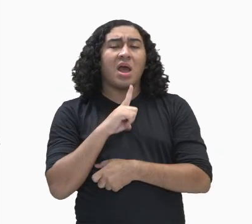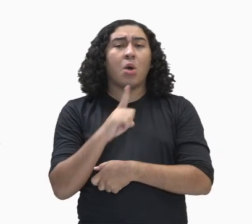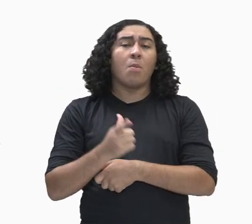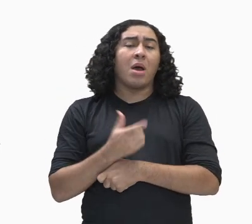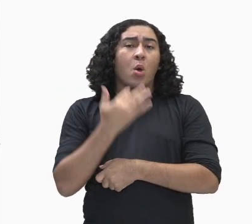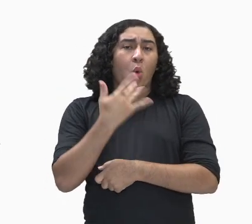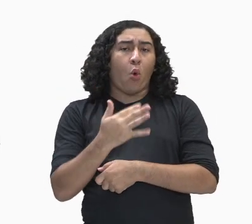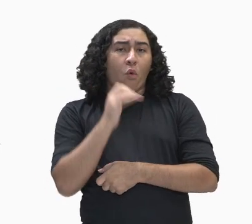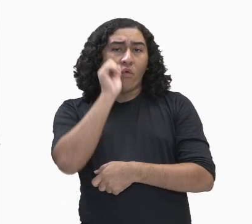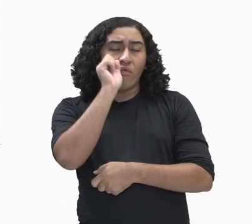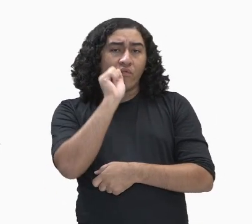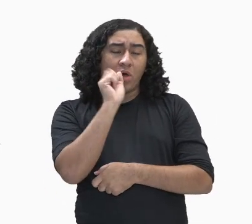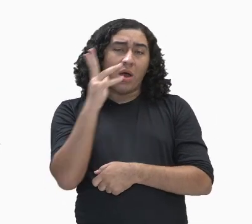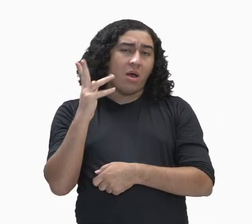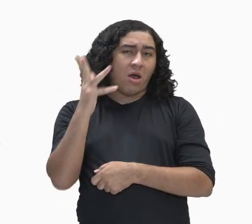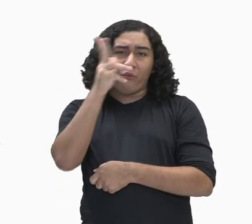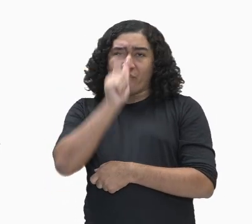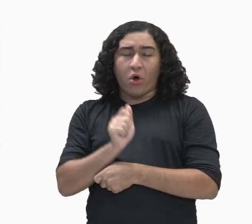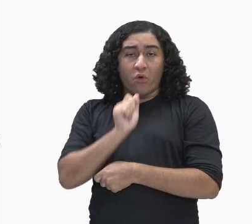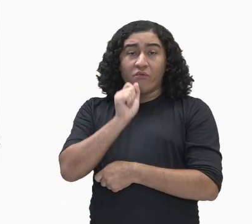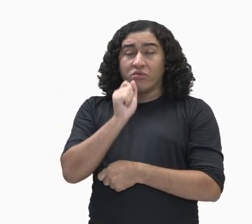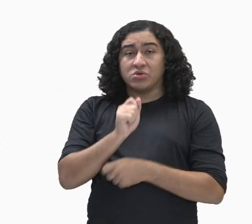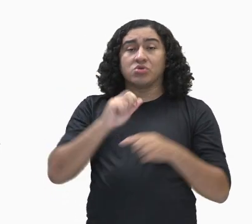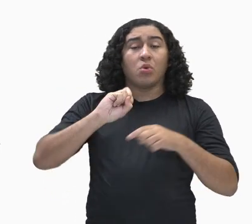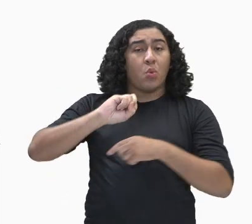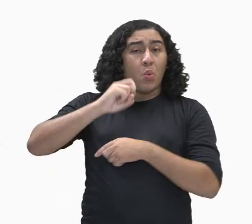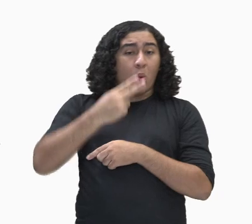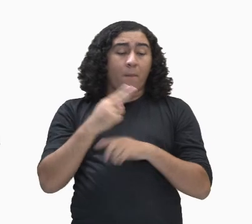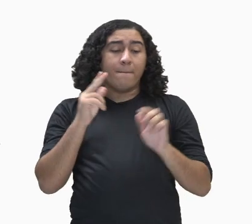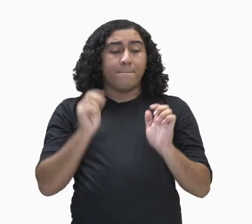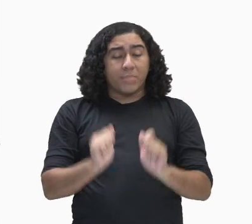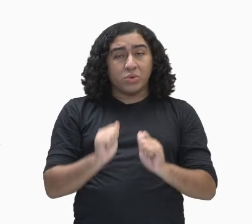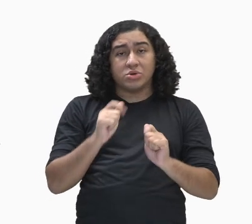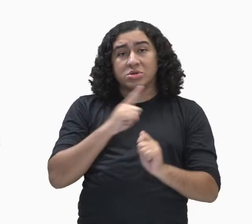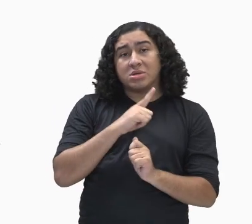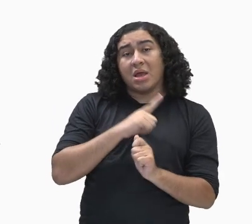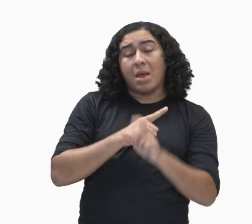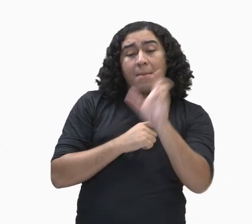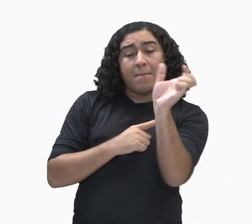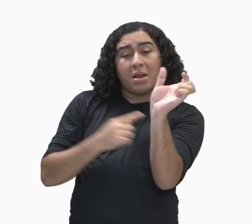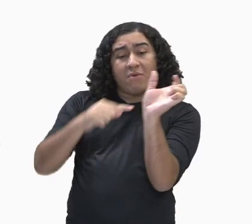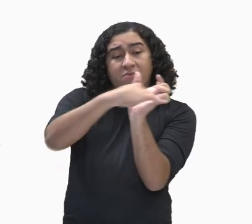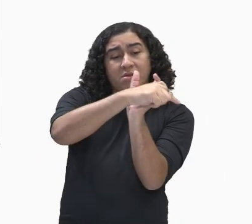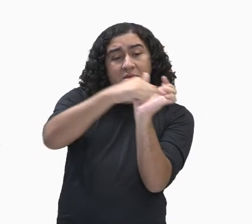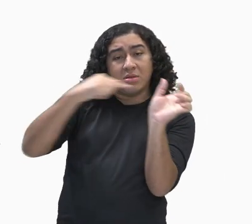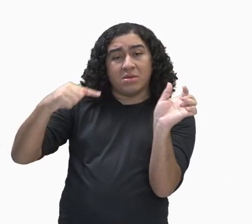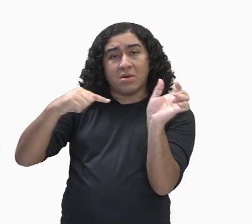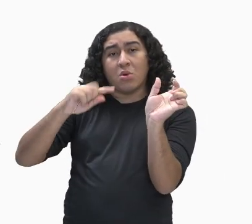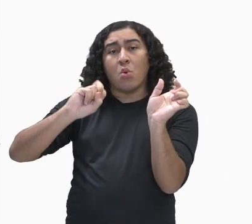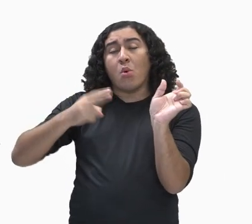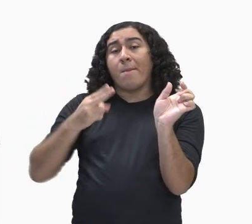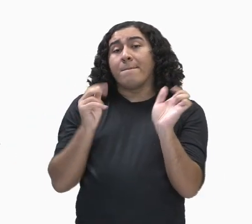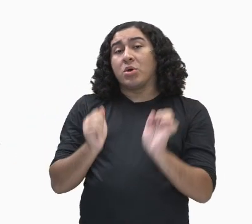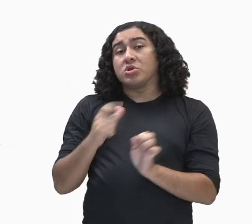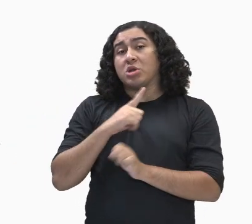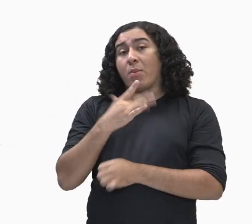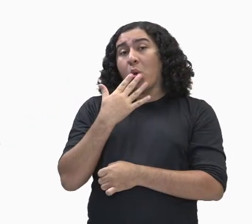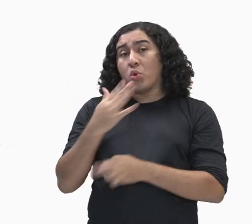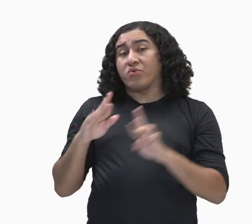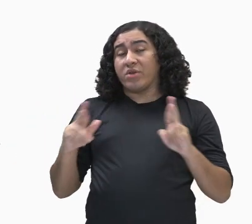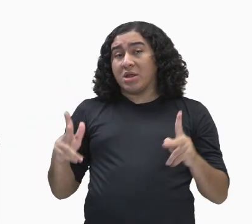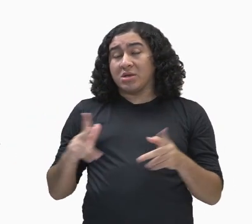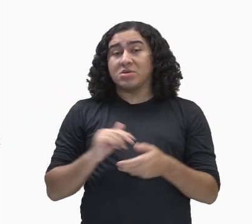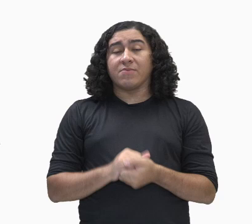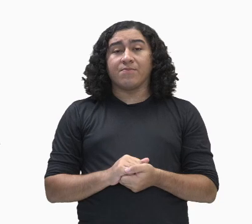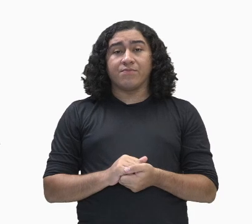estar sublinhado, ou ele pode estar aparecendo também como uma cor diferenciada, como vocês podem observar aqui, ele está em azul